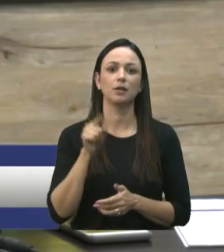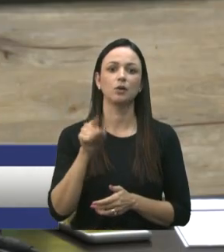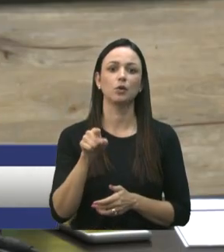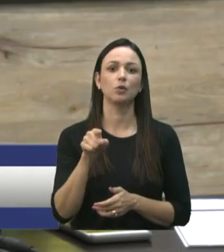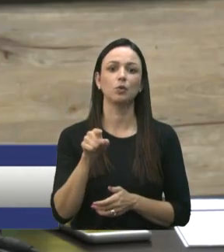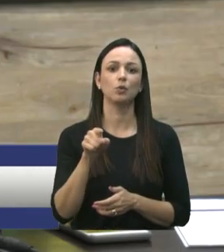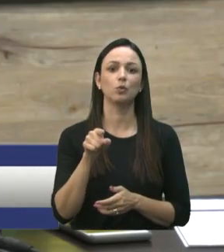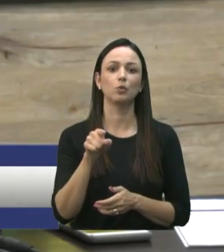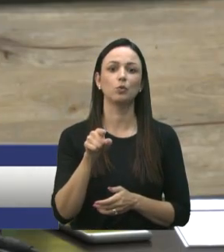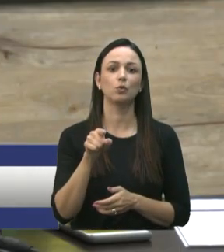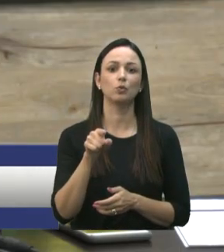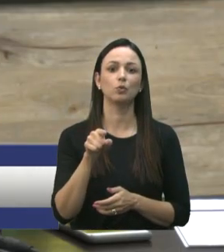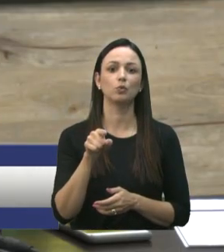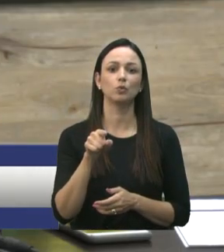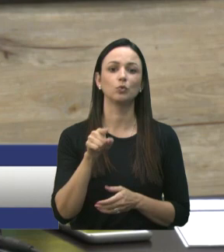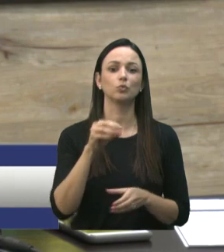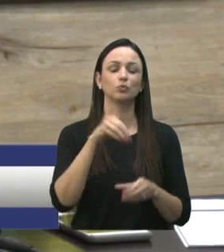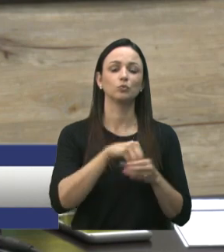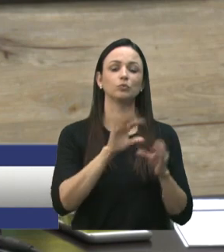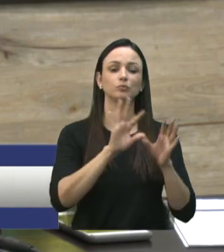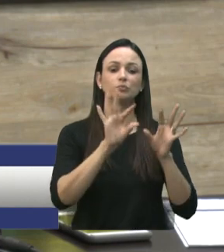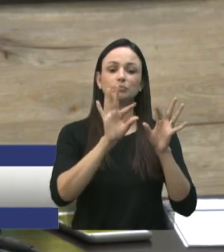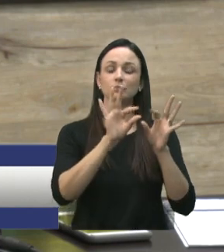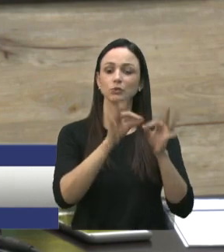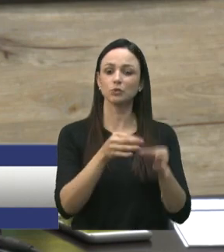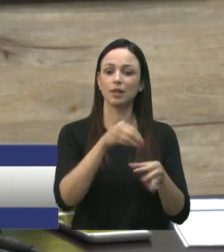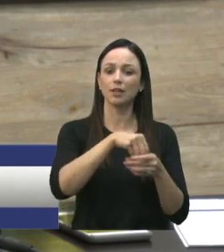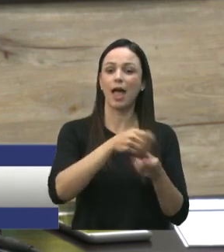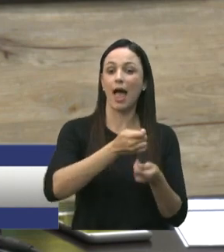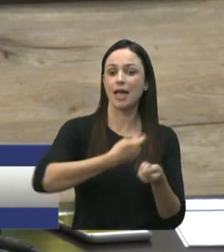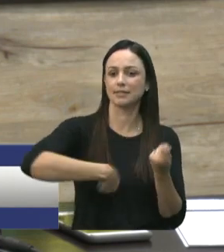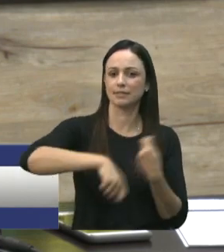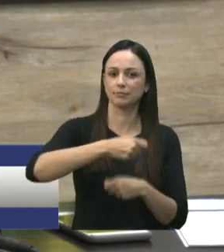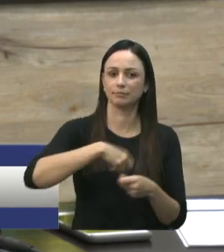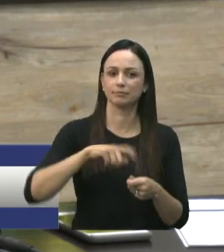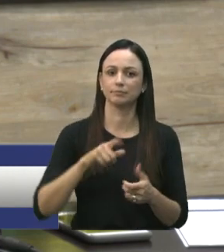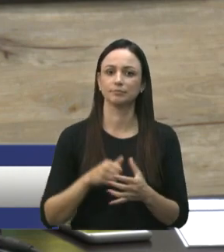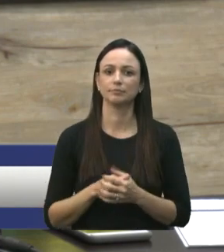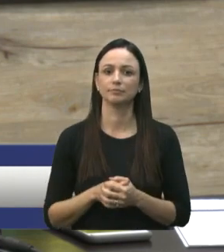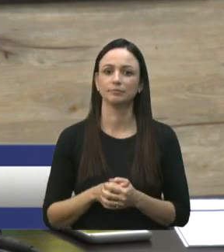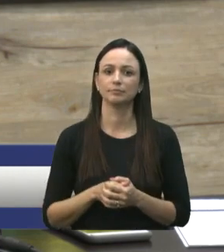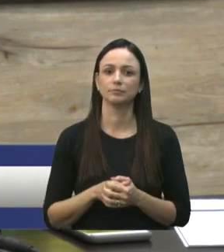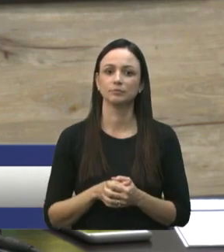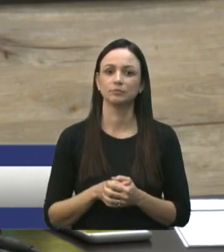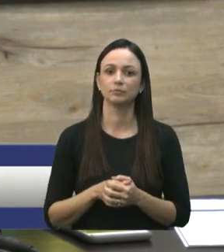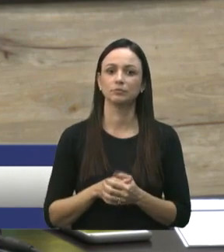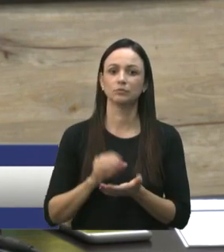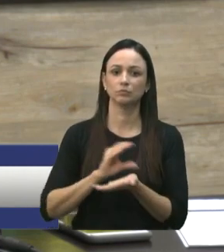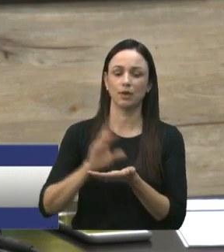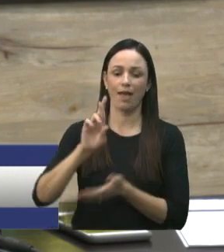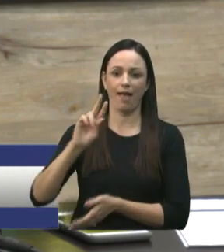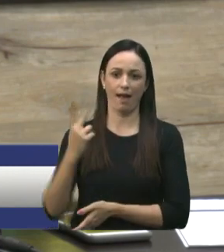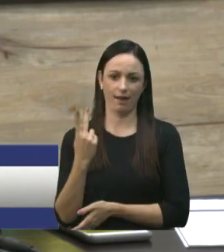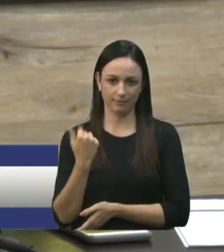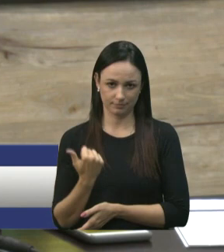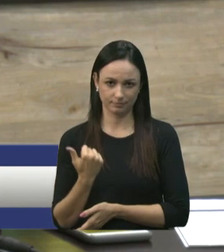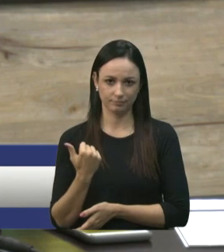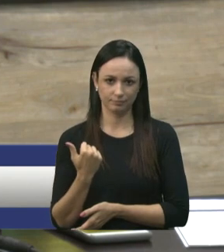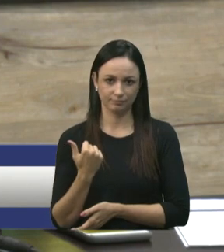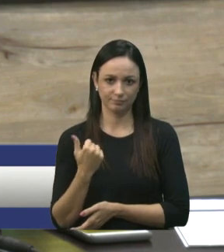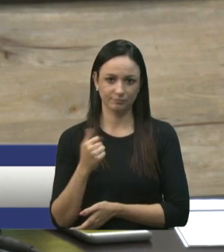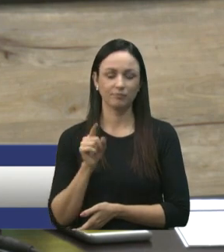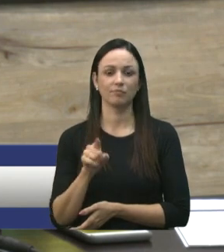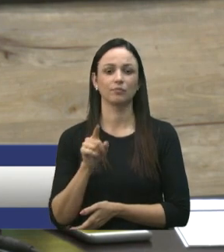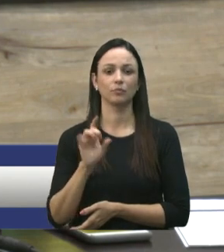compõem dentro de uma estrutura administrativa nos recursos humanos. Então, na verdade, todo